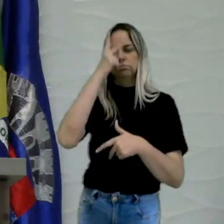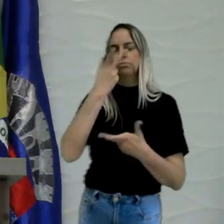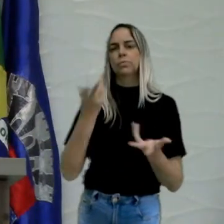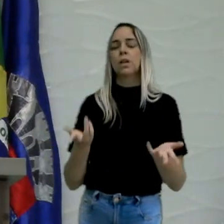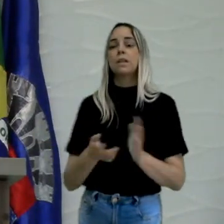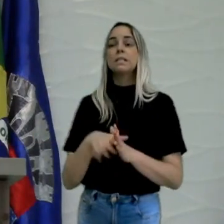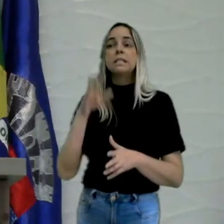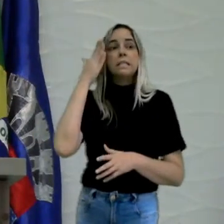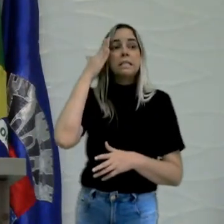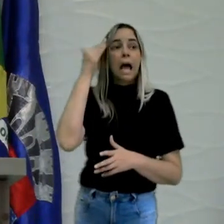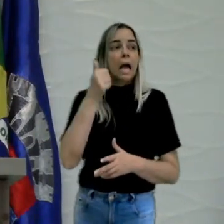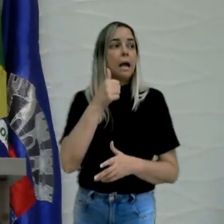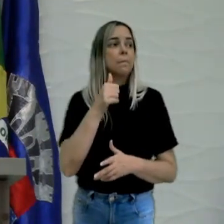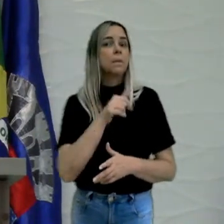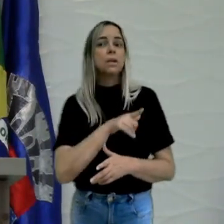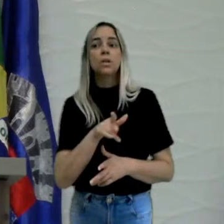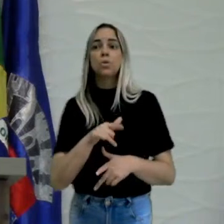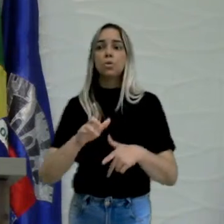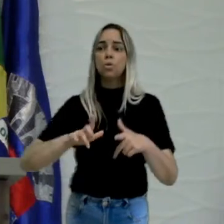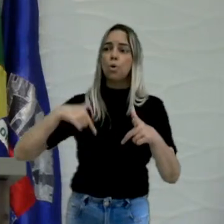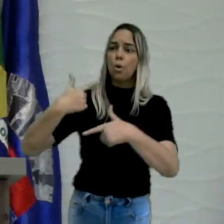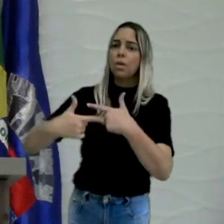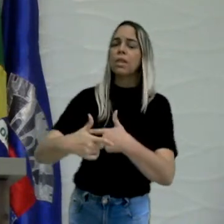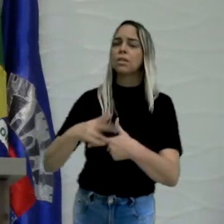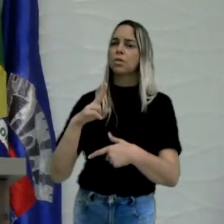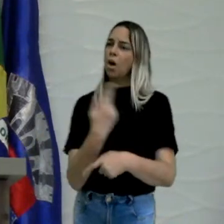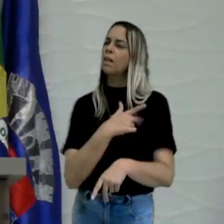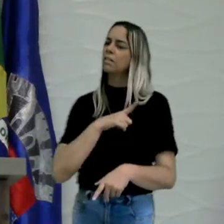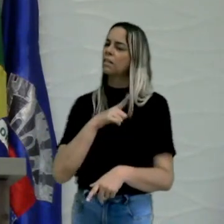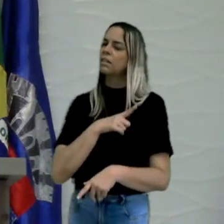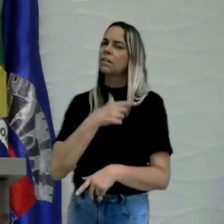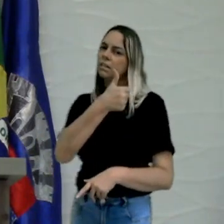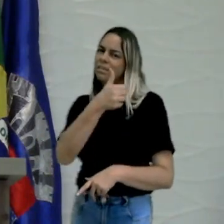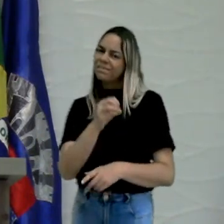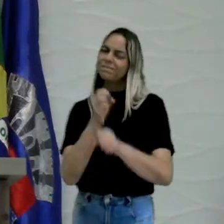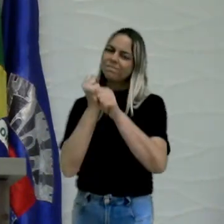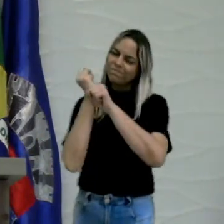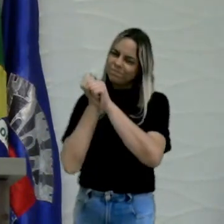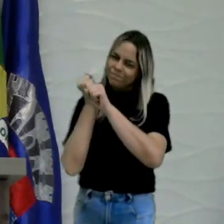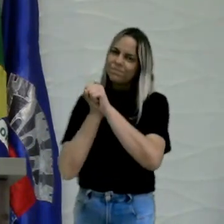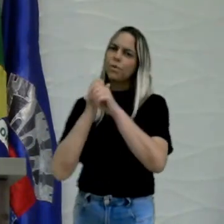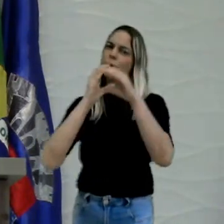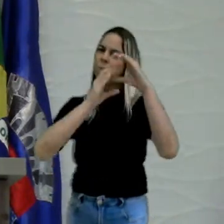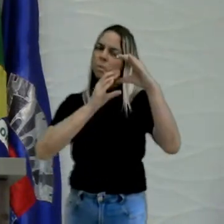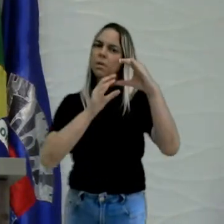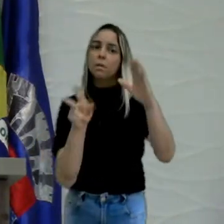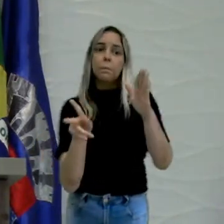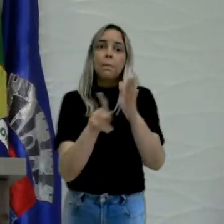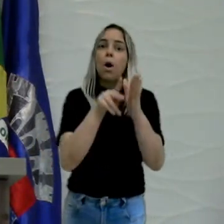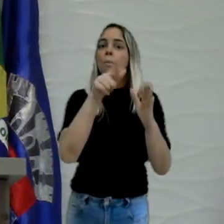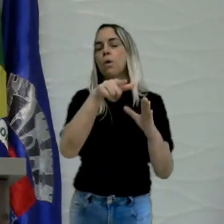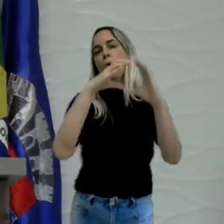Sabe eles a luta que a gente tem há mais de 10 anos com essa Compesa. Eles próprios.